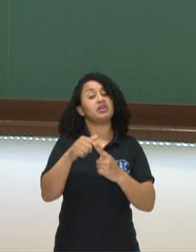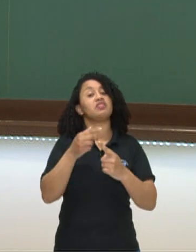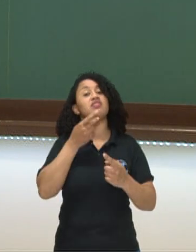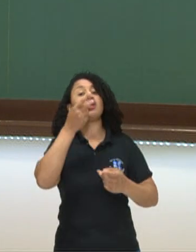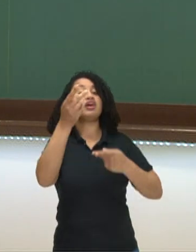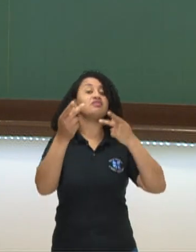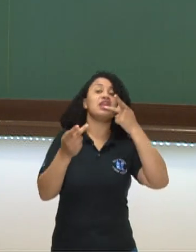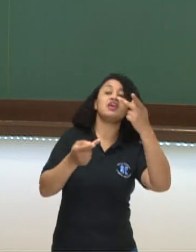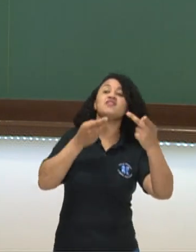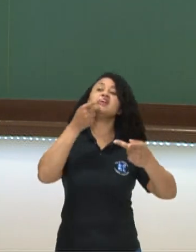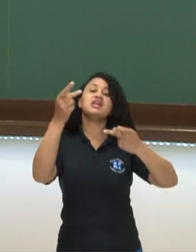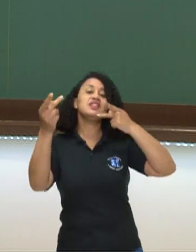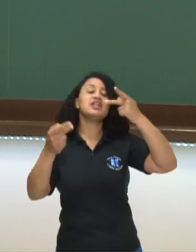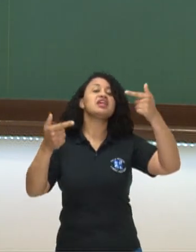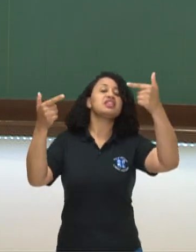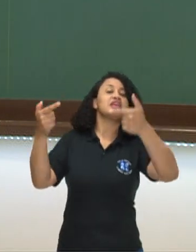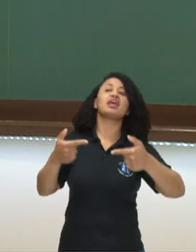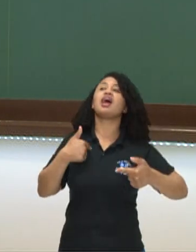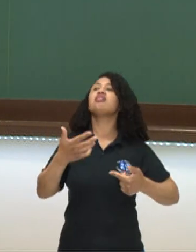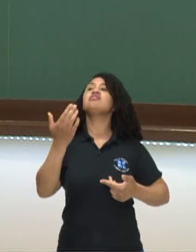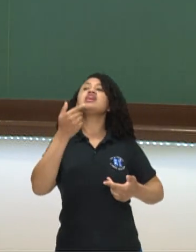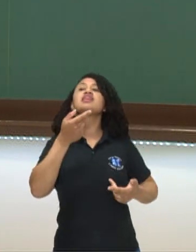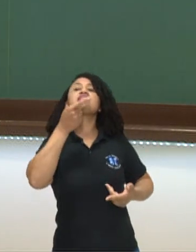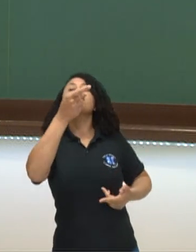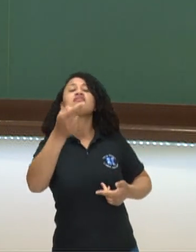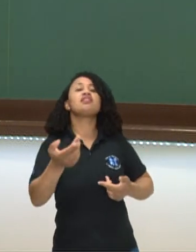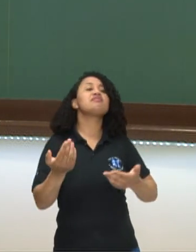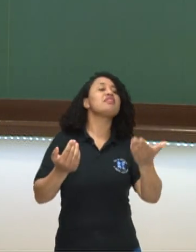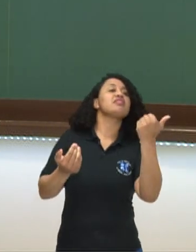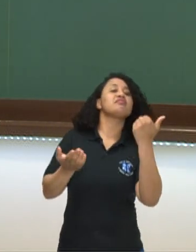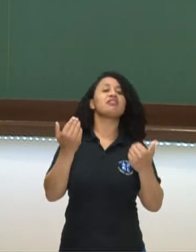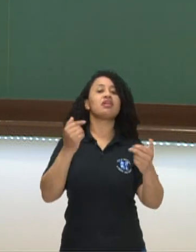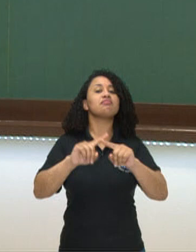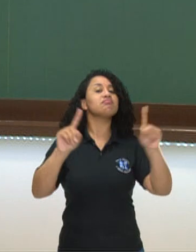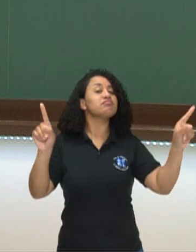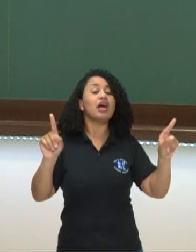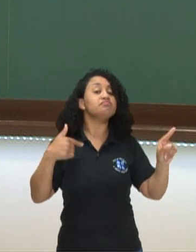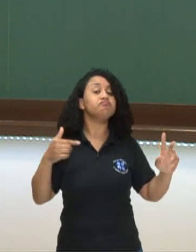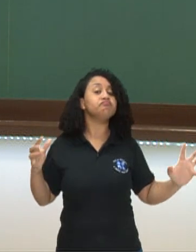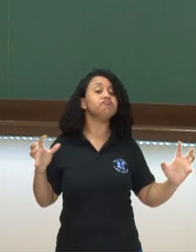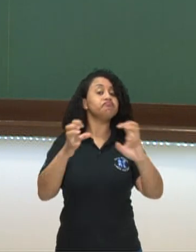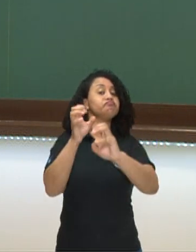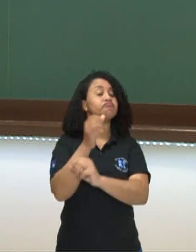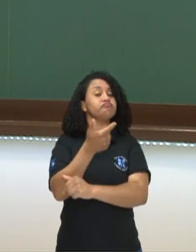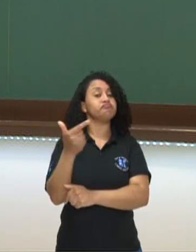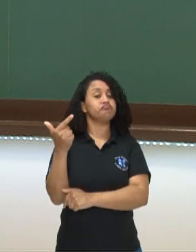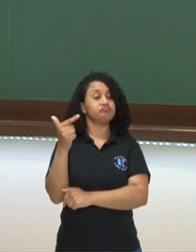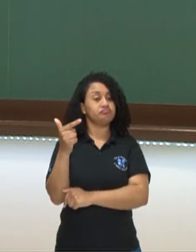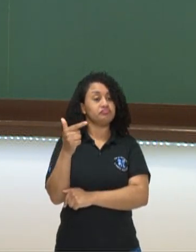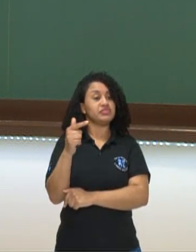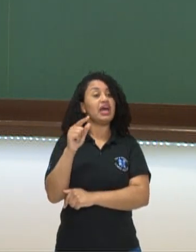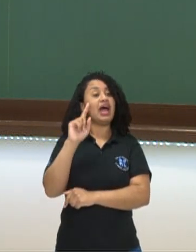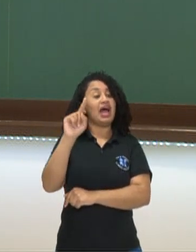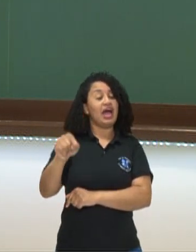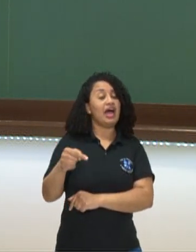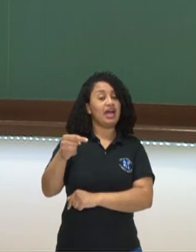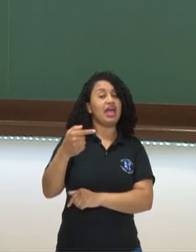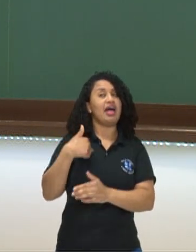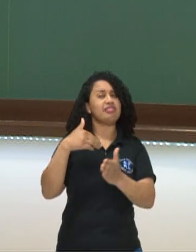guerra de ambos os lados e nenhum lado se atacou. Entre 1º de setembro de 1939 até abril